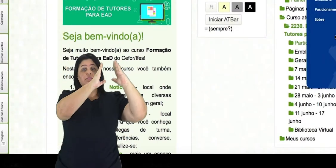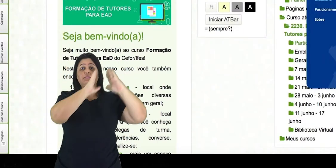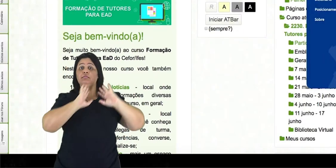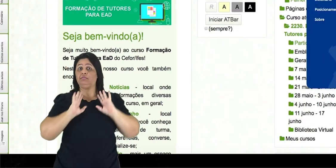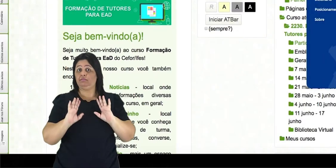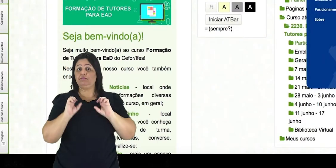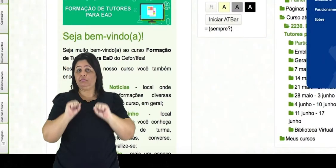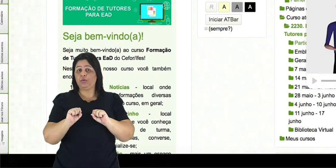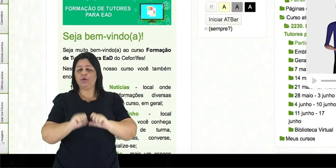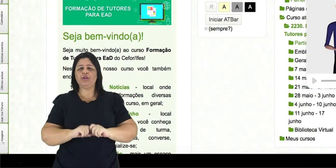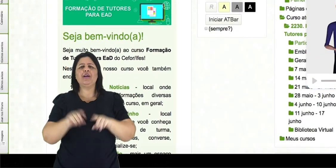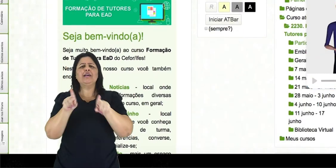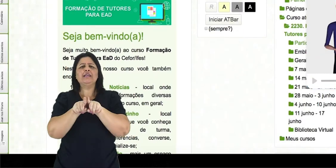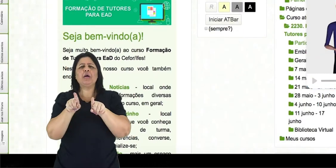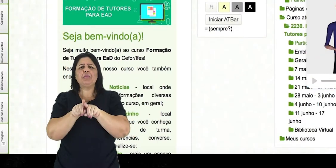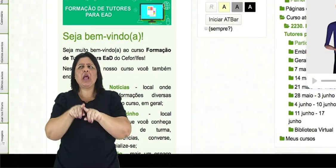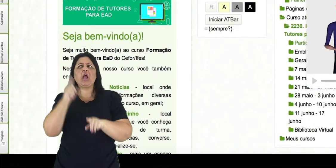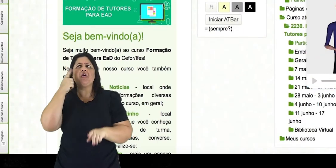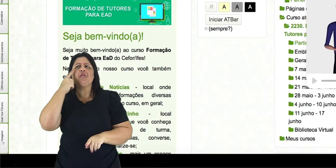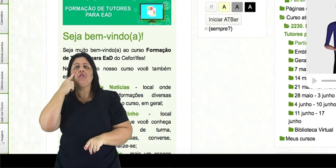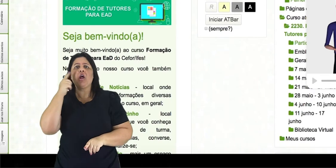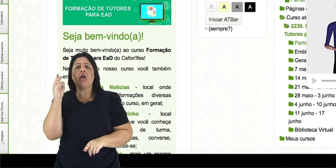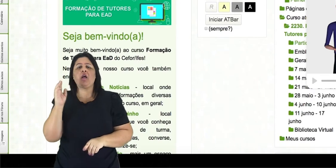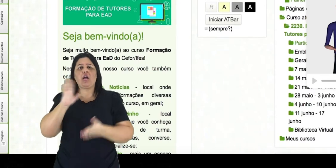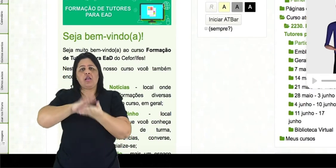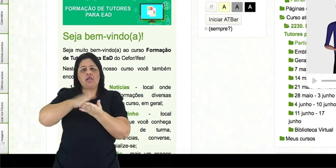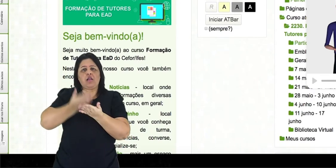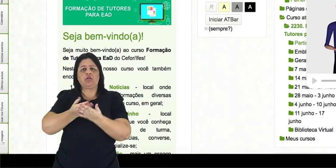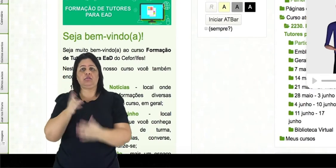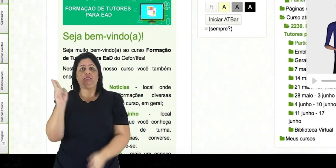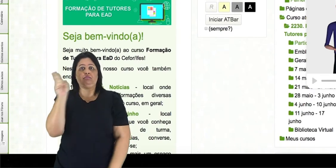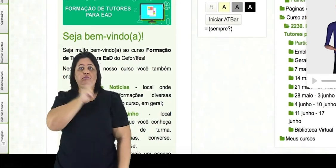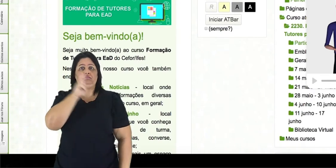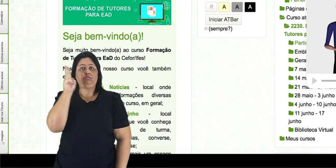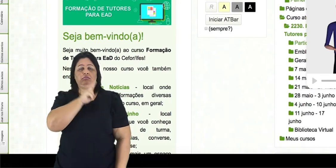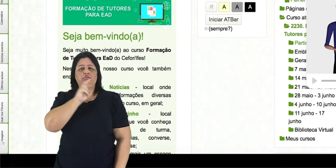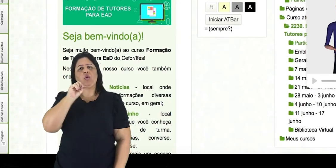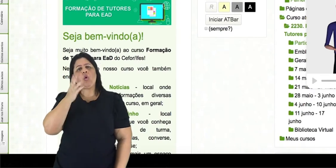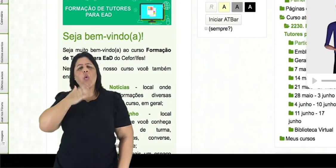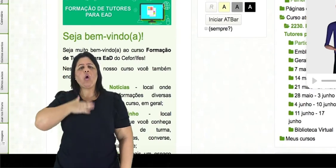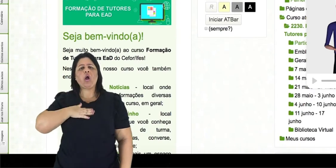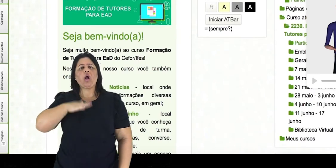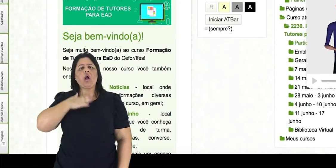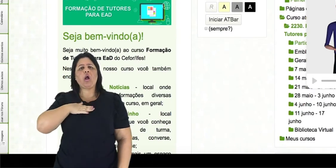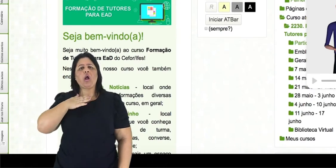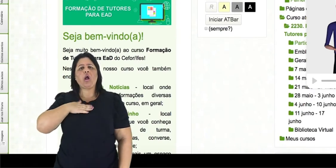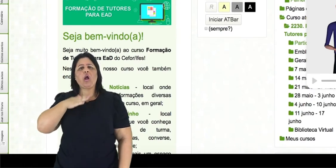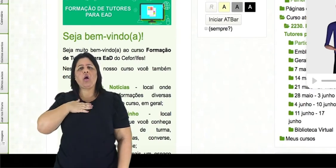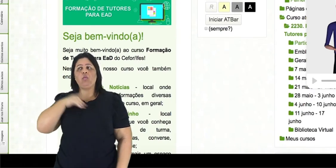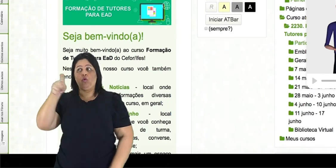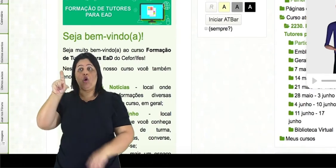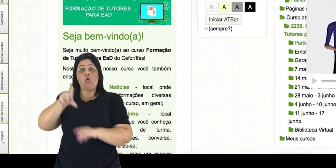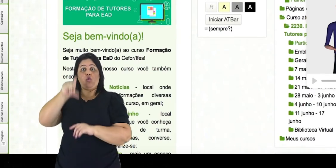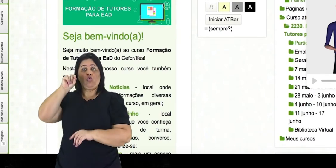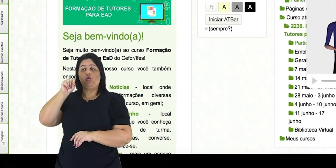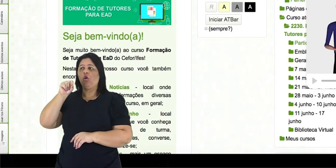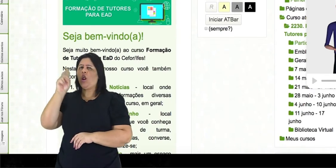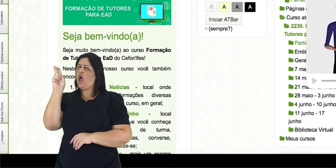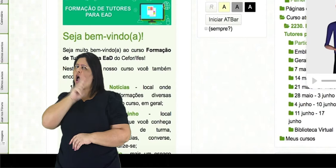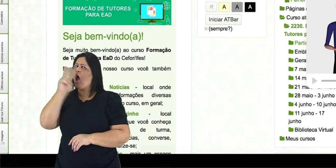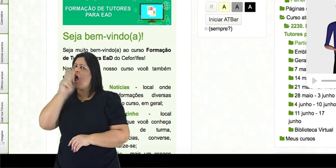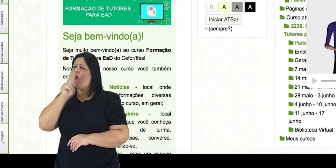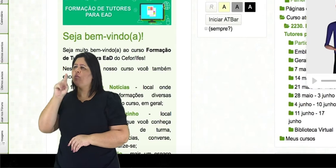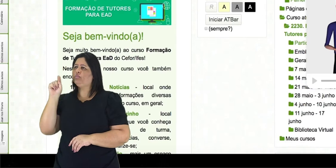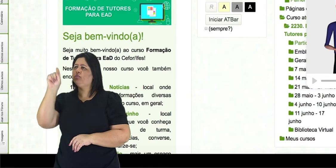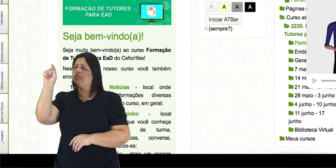direita. Além disso, eu posso controlar a velocidade da tradução. Então, eu vou escolher aqui a velocidade